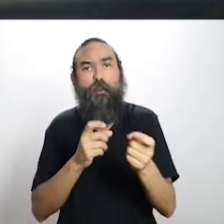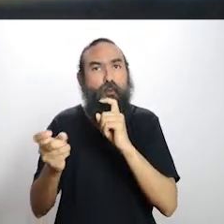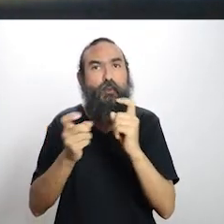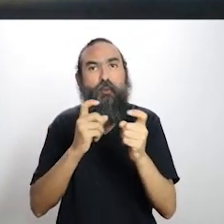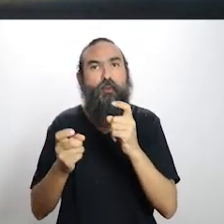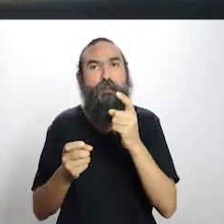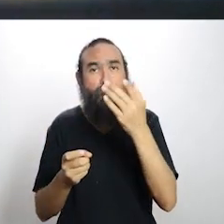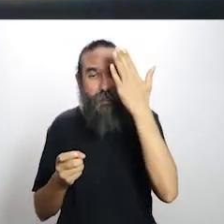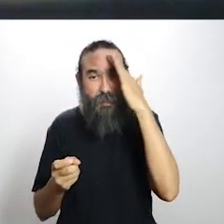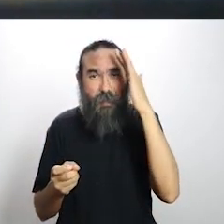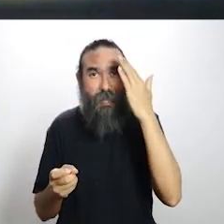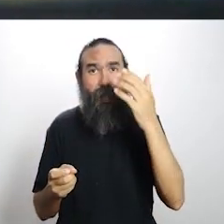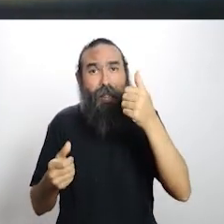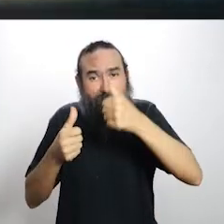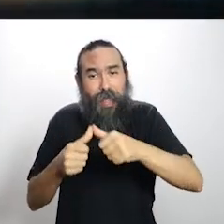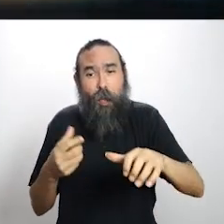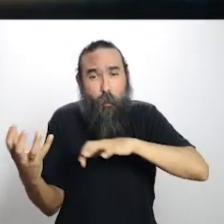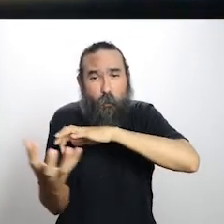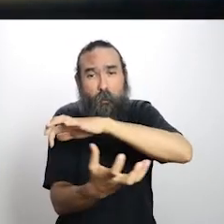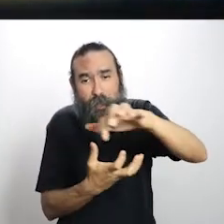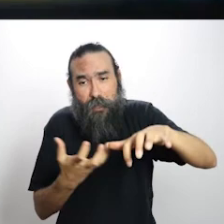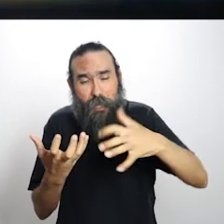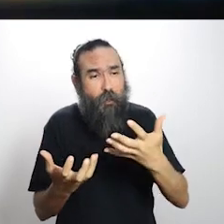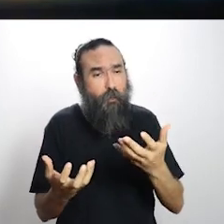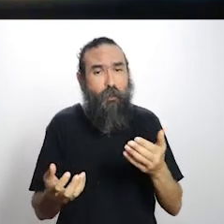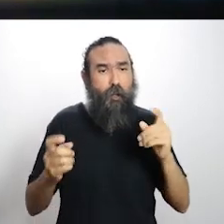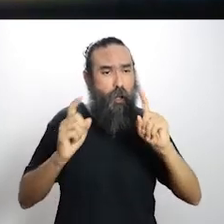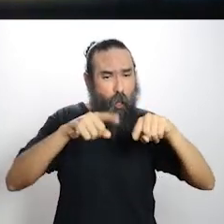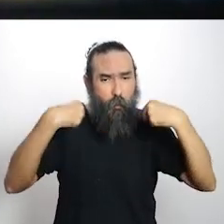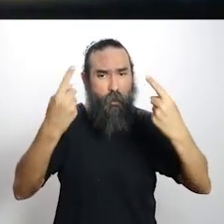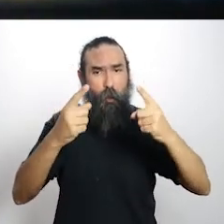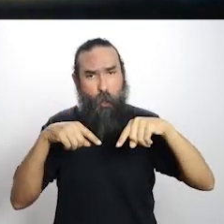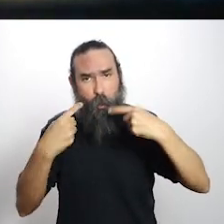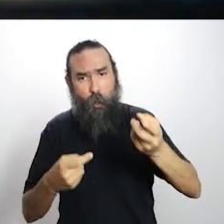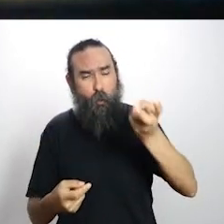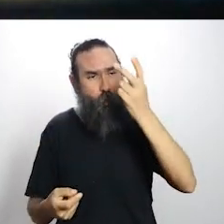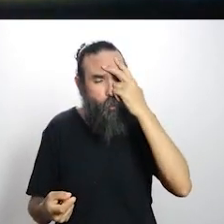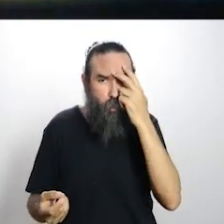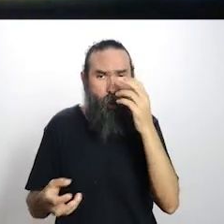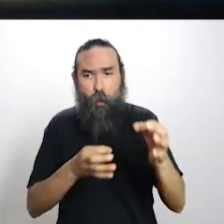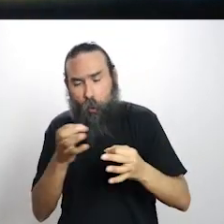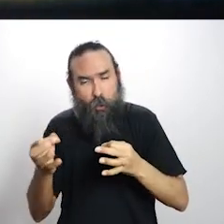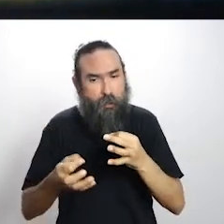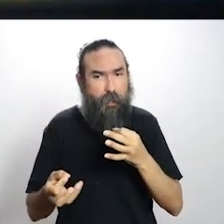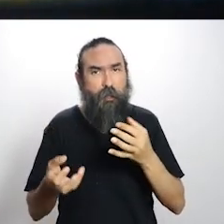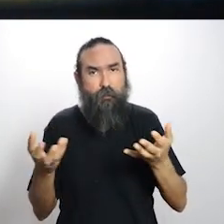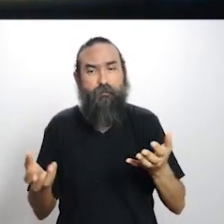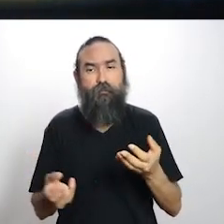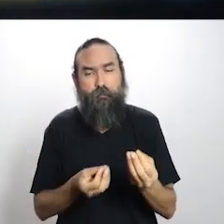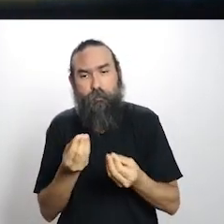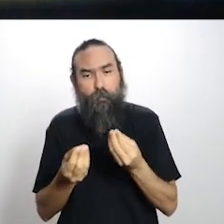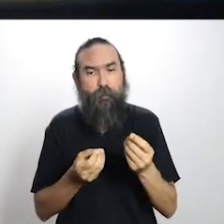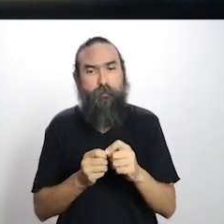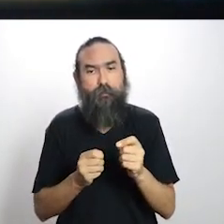grande, como diz Fabiano Piuba, estamos todos em estado de conferência de cultura desde que esse projeto começou a circular.